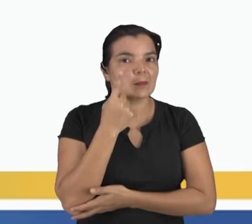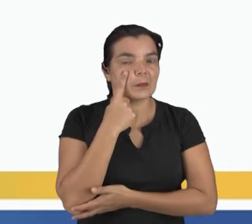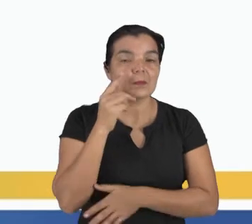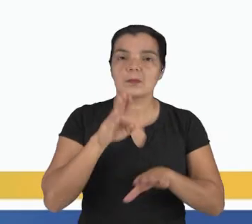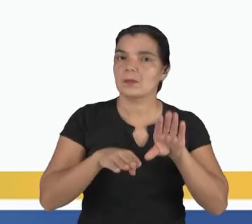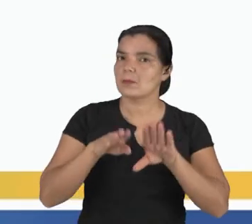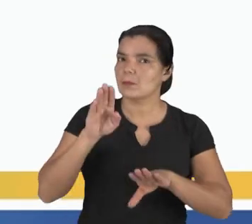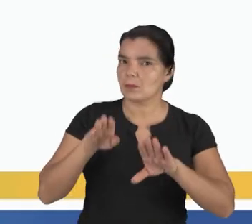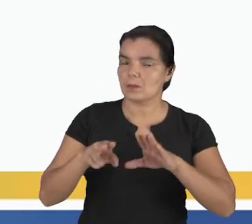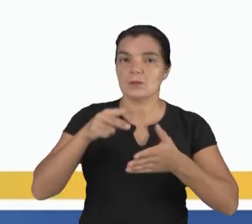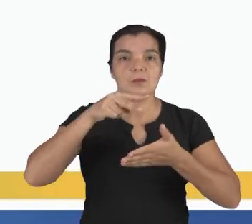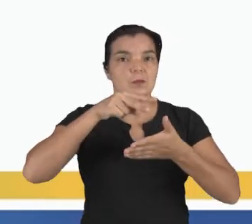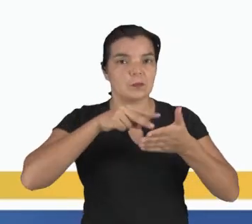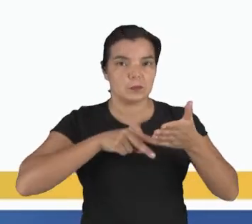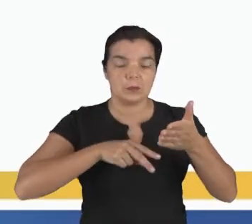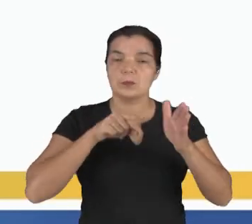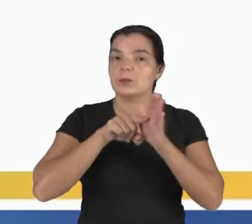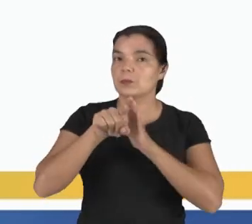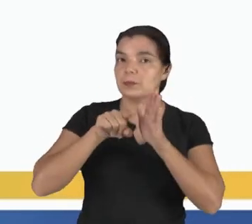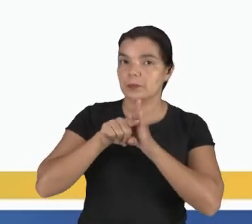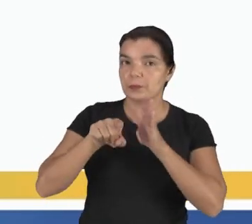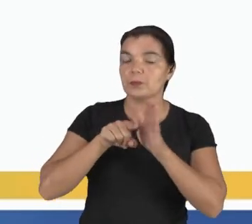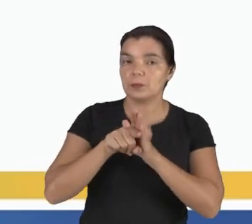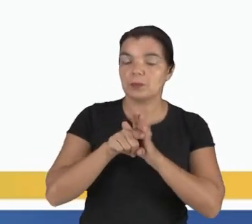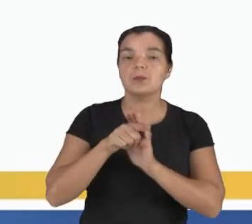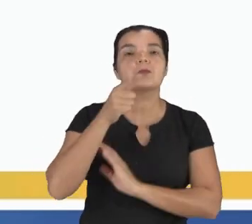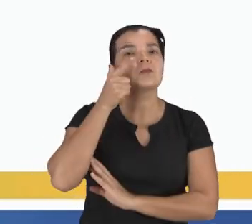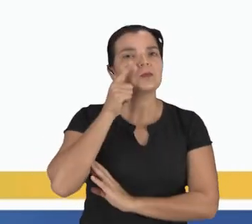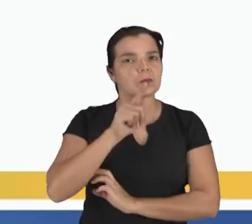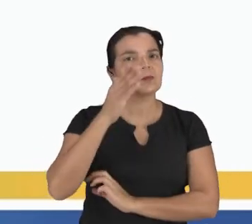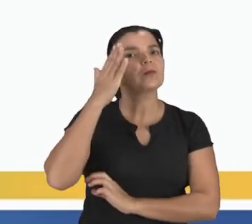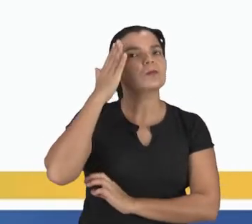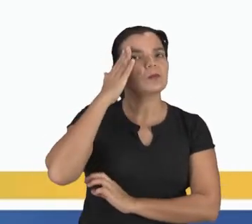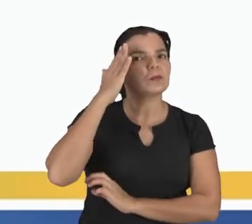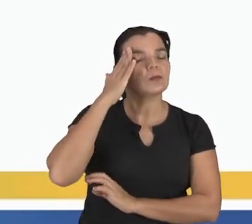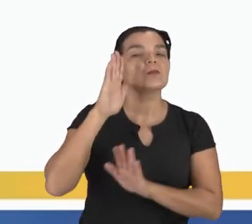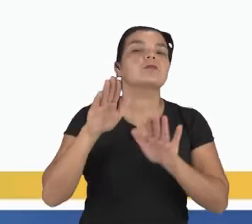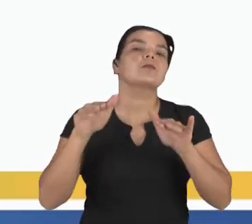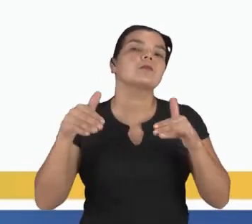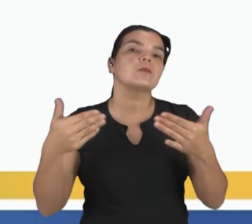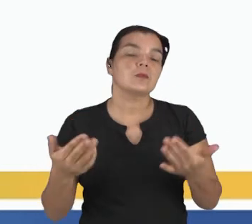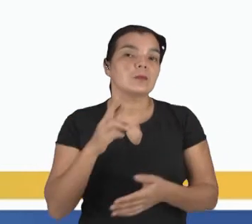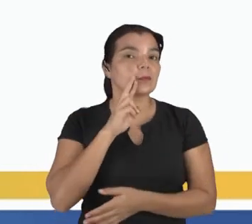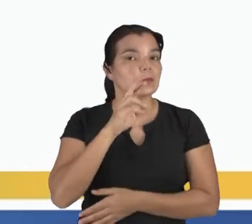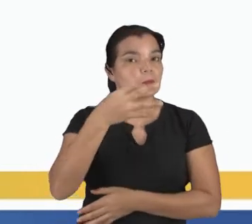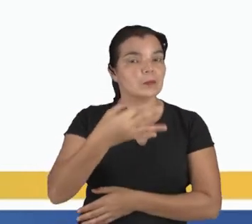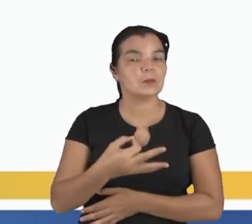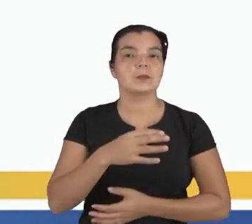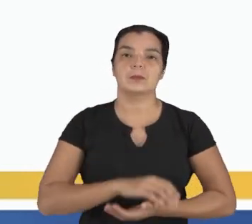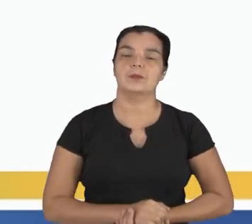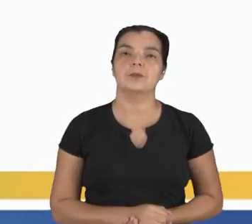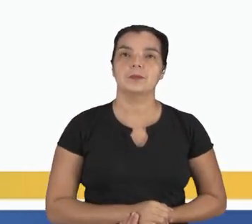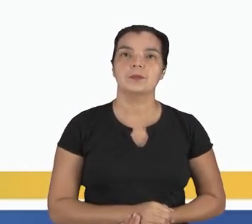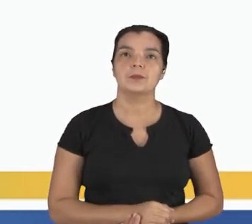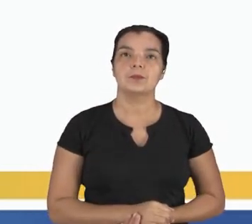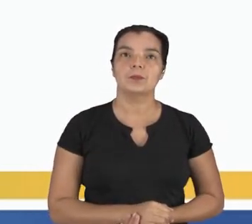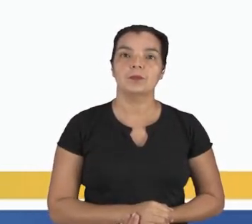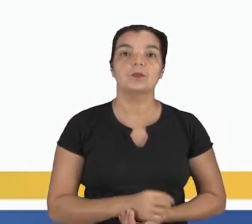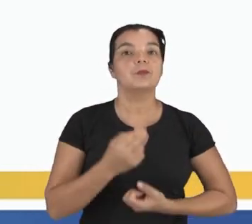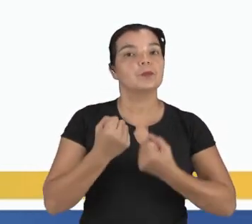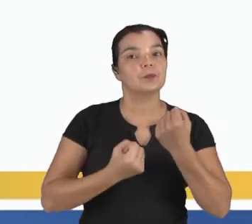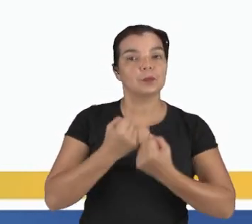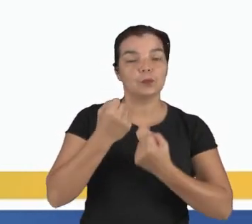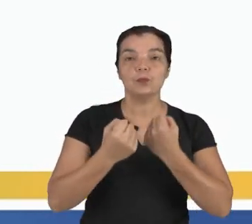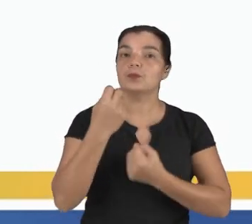Às vezes, pela leitura da questão, a gente consegue entender qual a alternativa. Então, olha lá, um